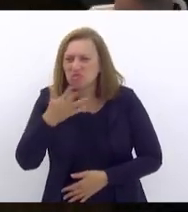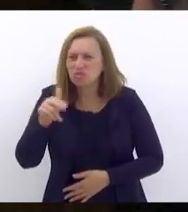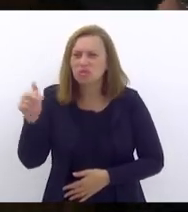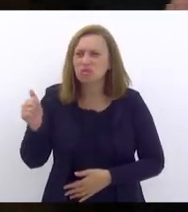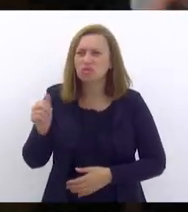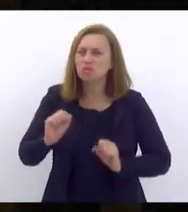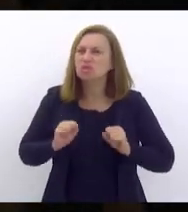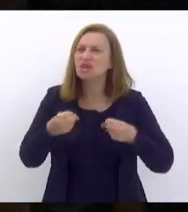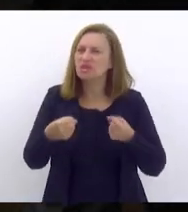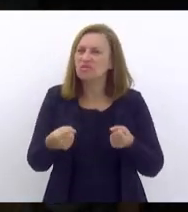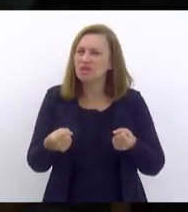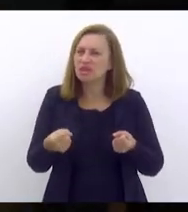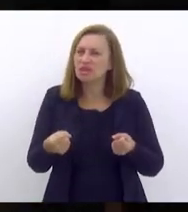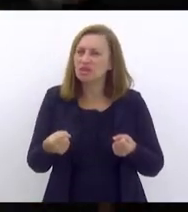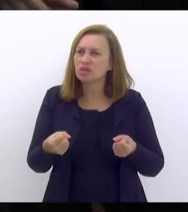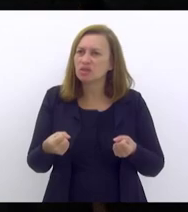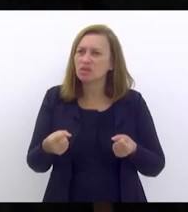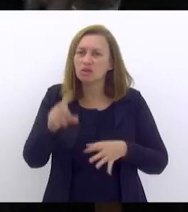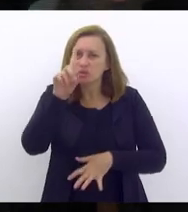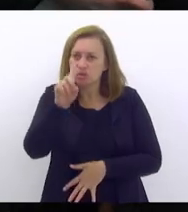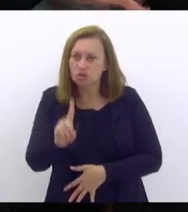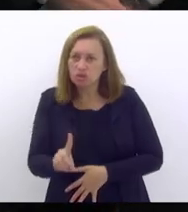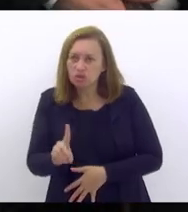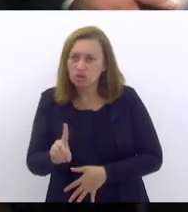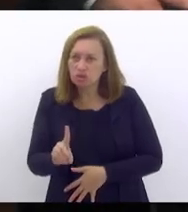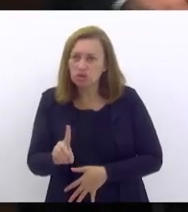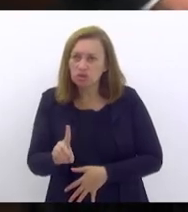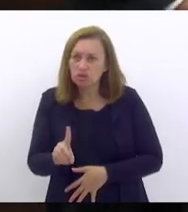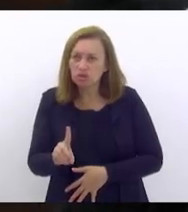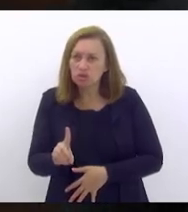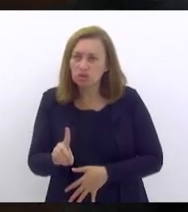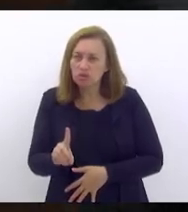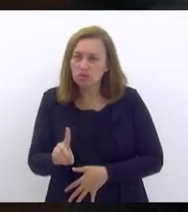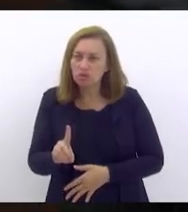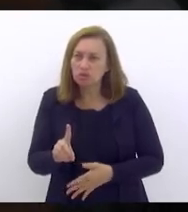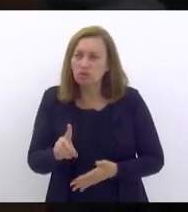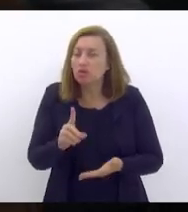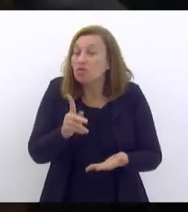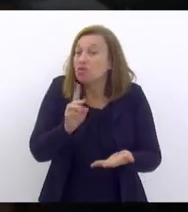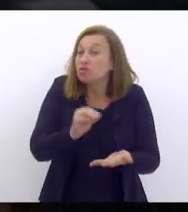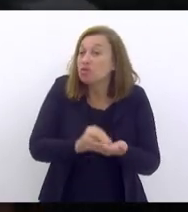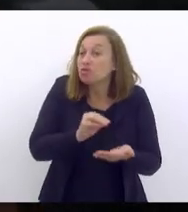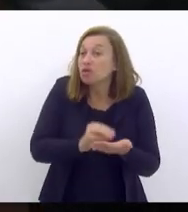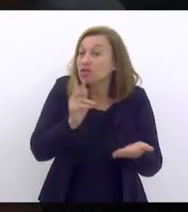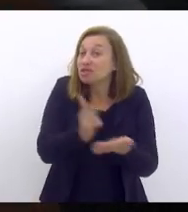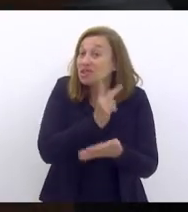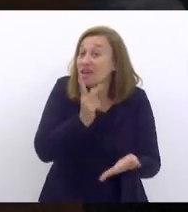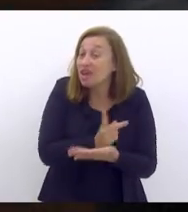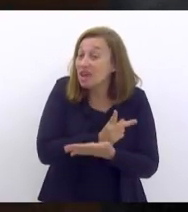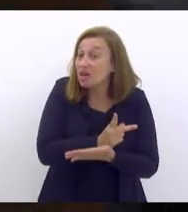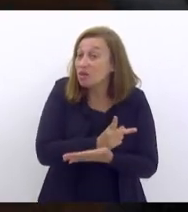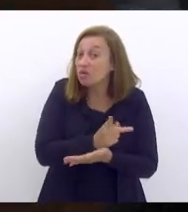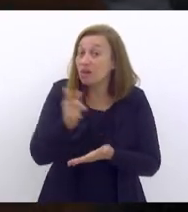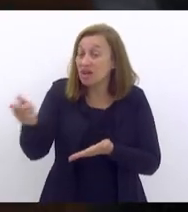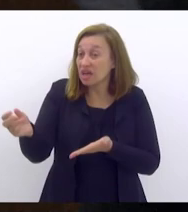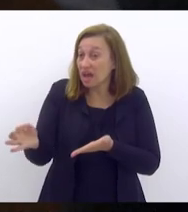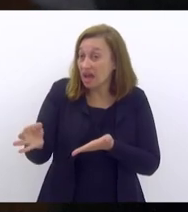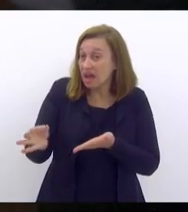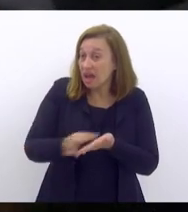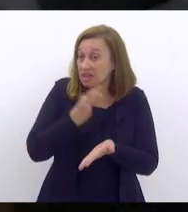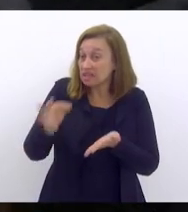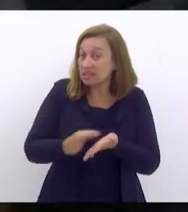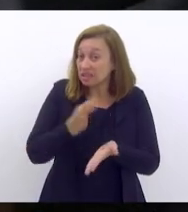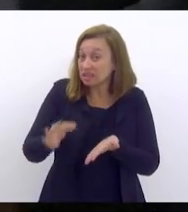fazendo a defesa desses diretores por conta das descentralizações que eles vinham assinando numa